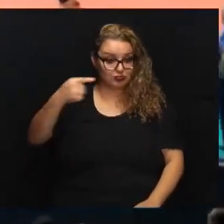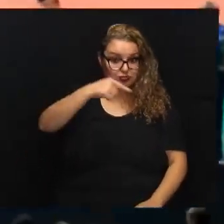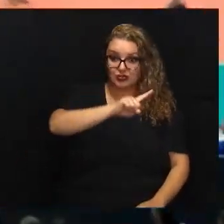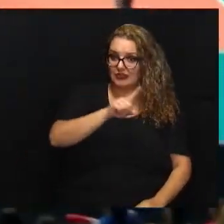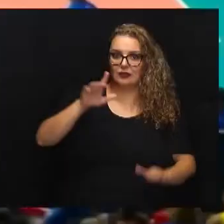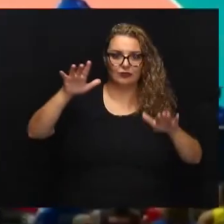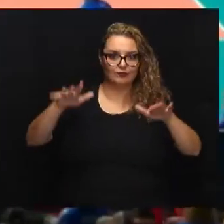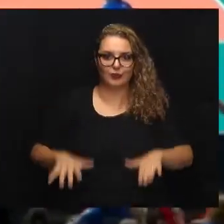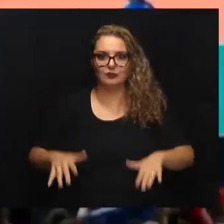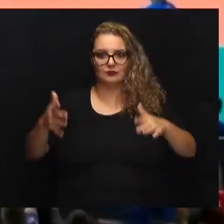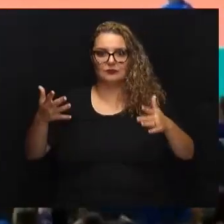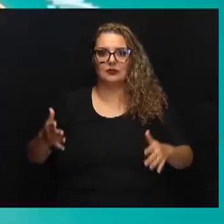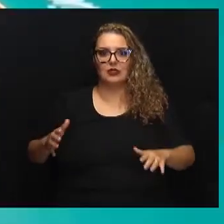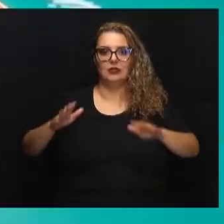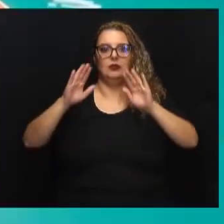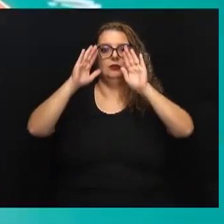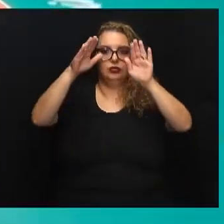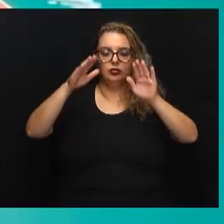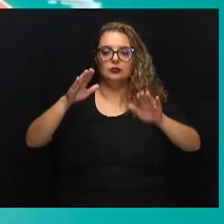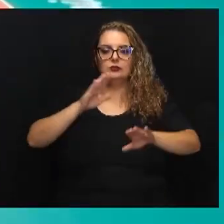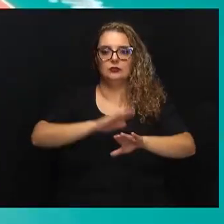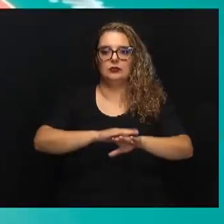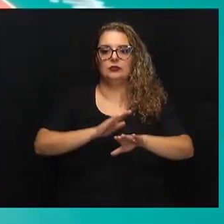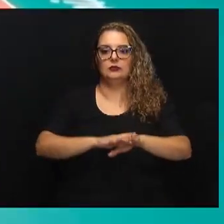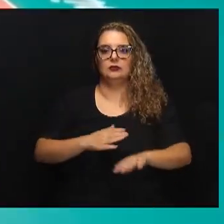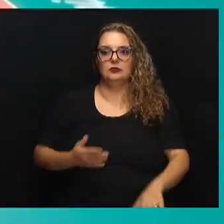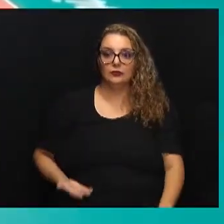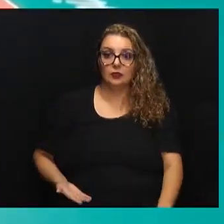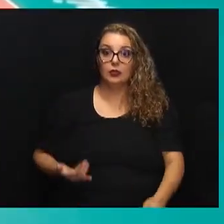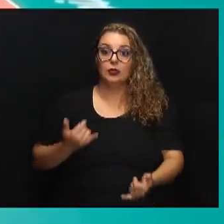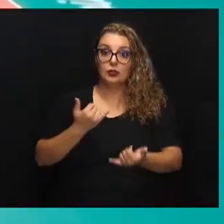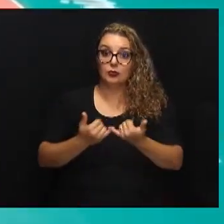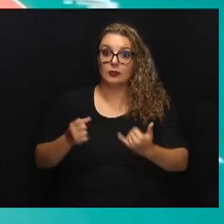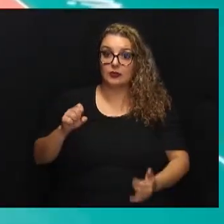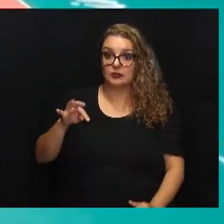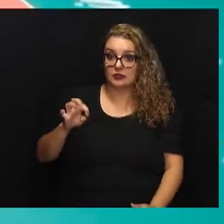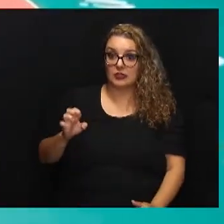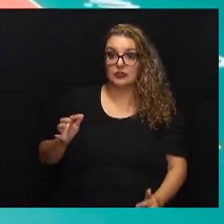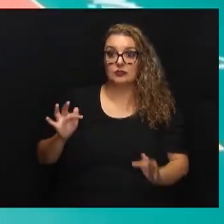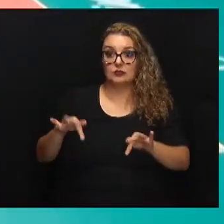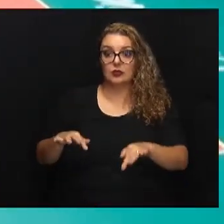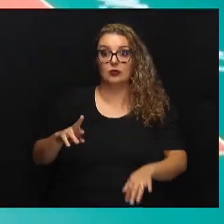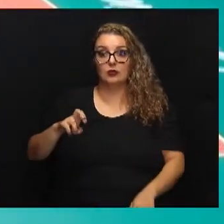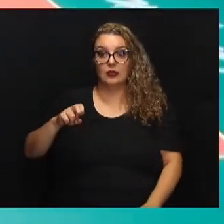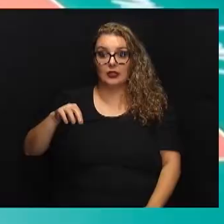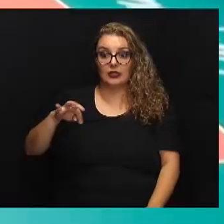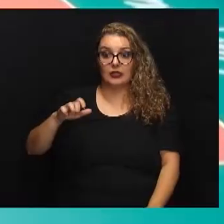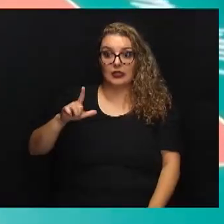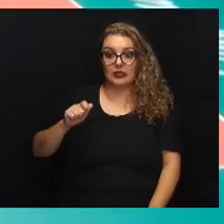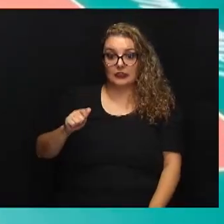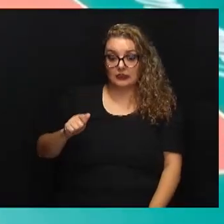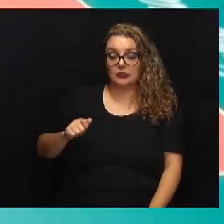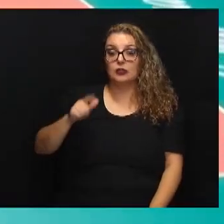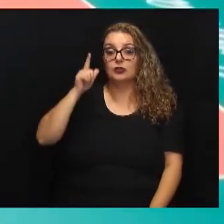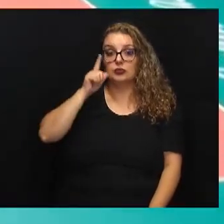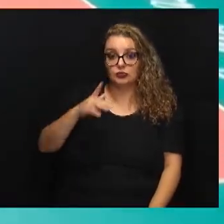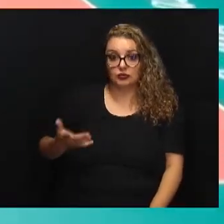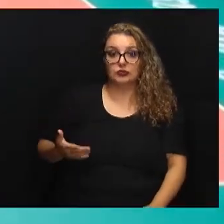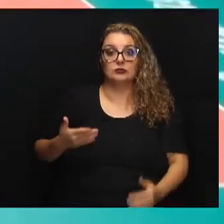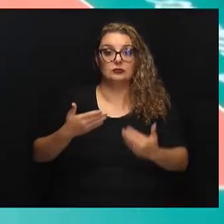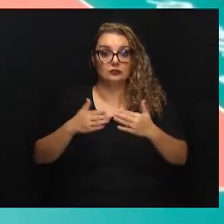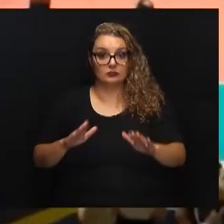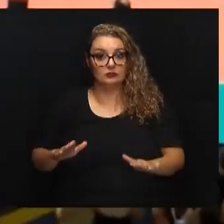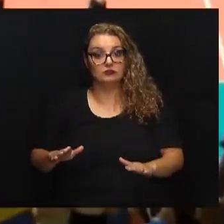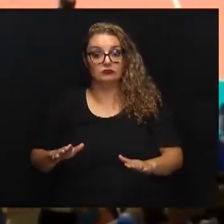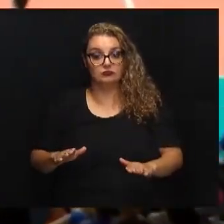que o bloqueio funcionou. Do meio do set para o fim, o Renata conseguiu abrir e fechou a